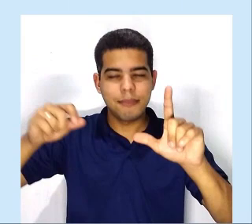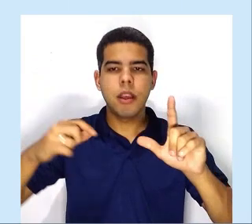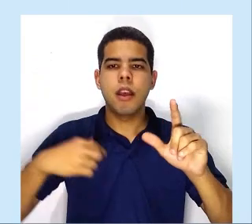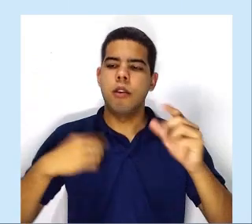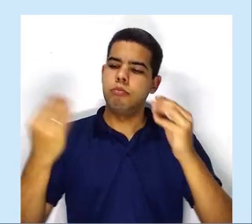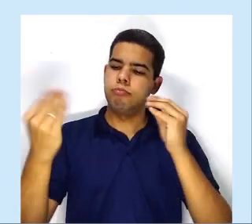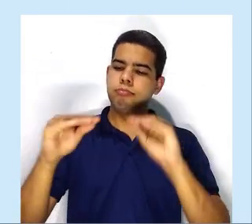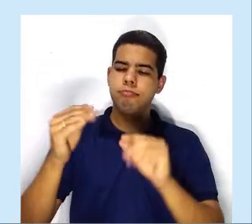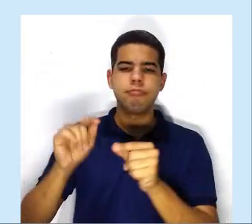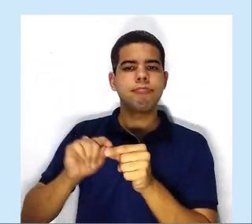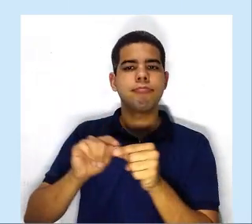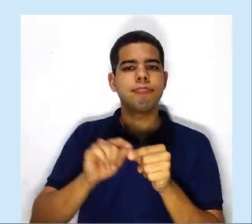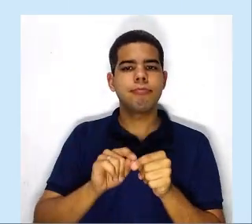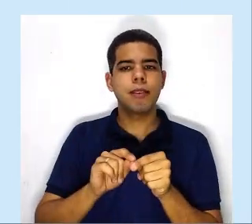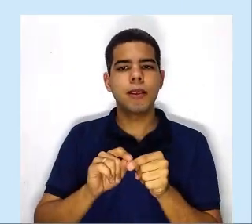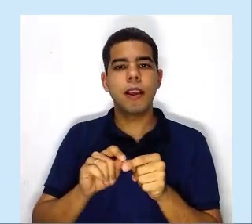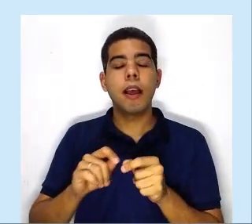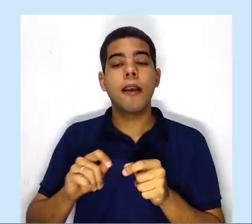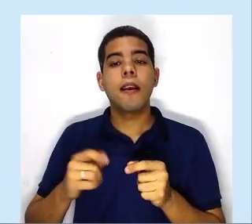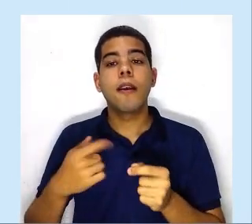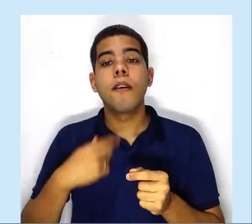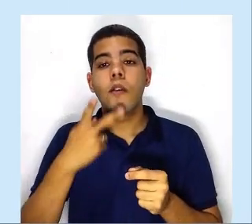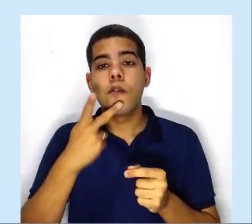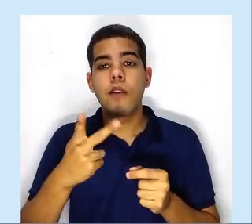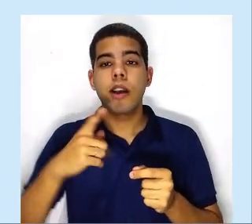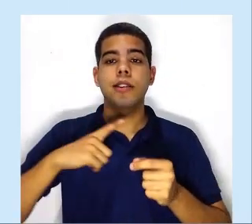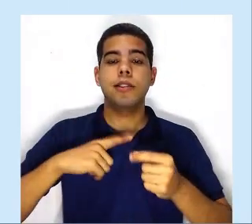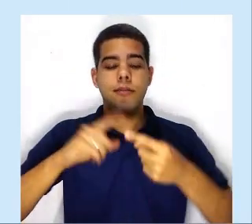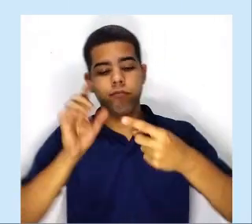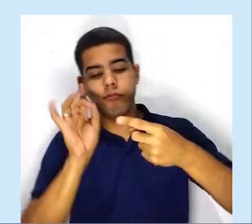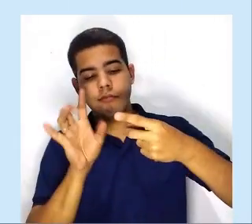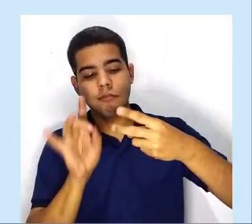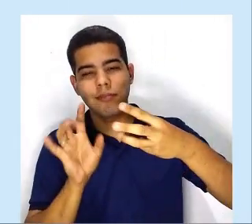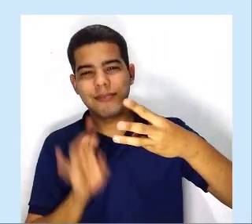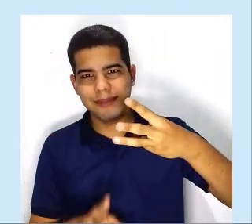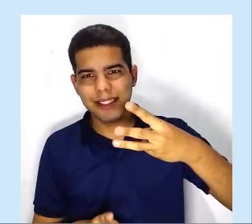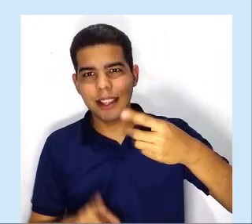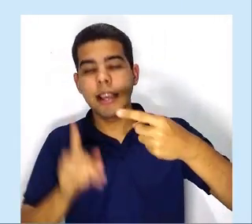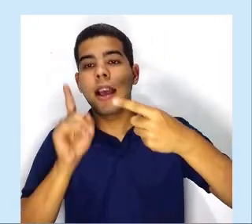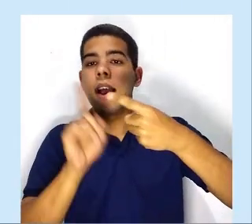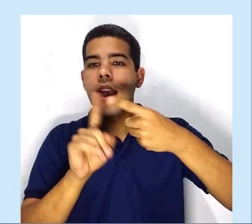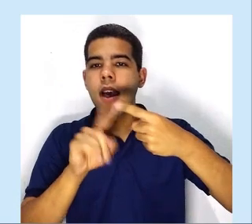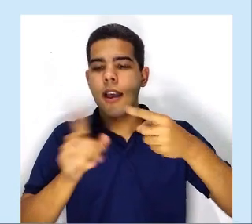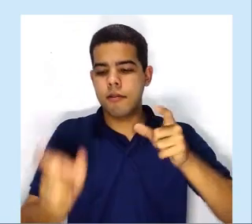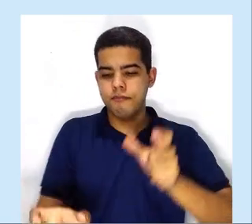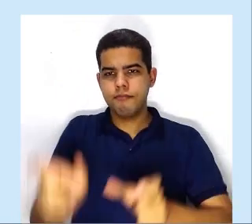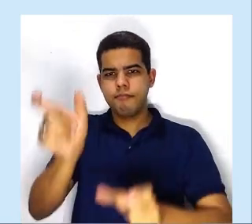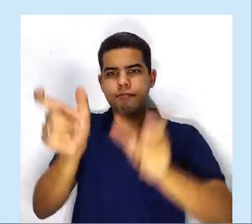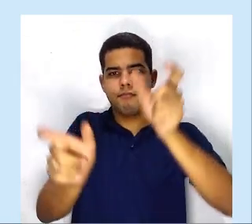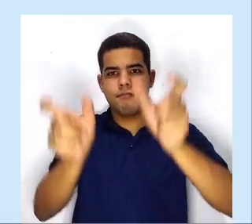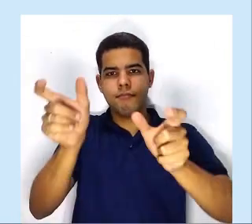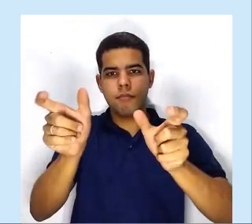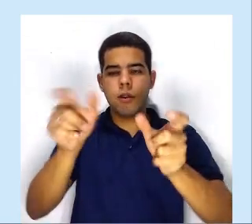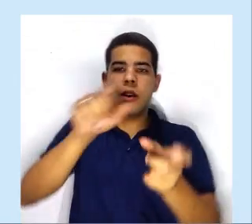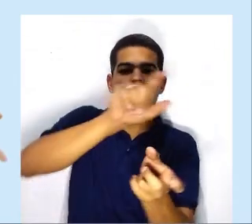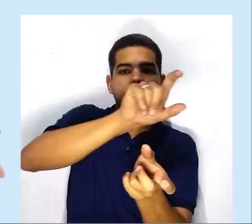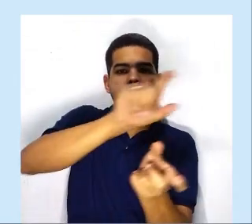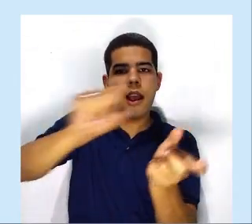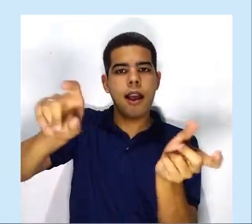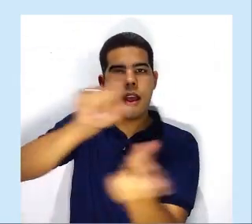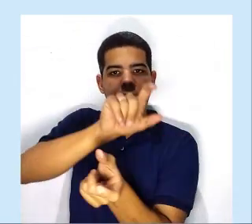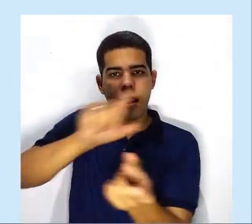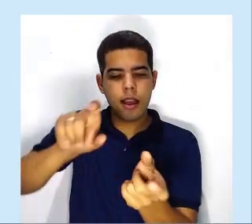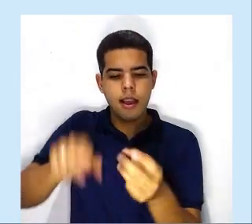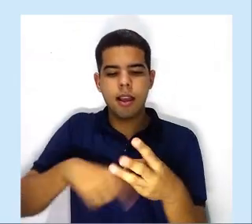coletados na pesquisa. Eu falei para vocês sobre 3 tipos de gráficos, lembra? gráficos de coluna, gráficos de barra